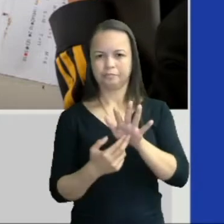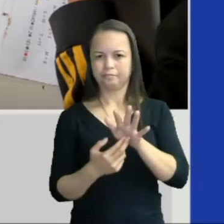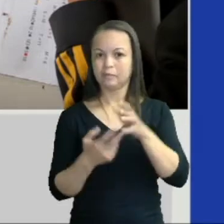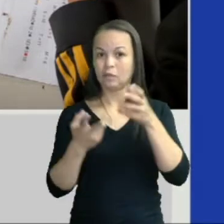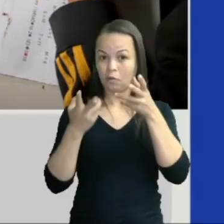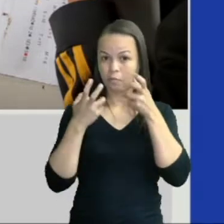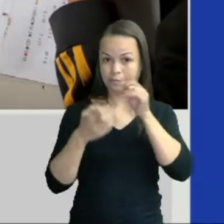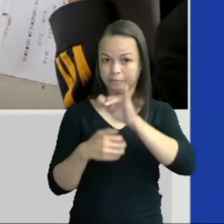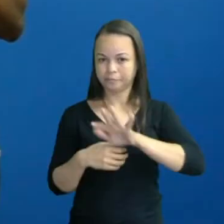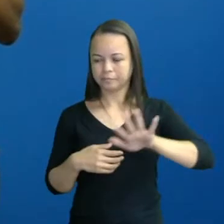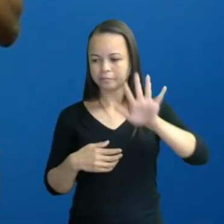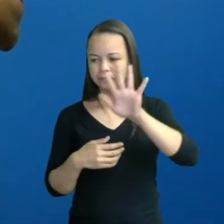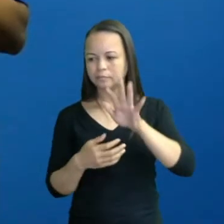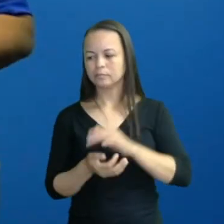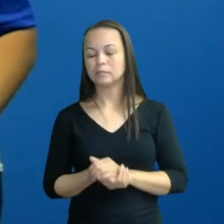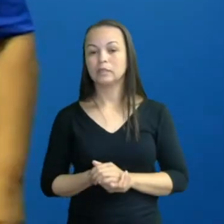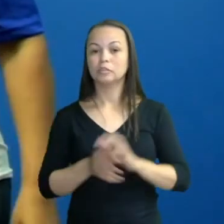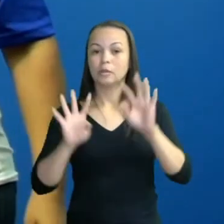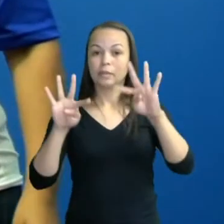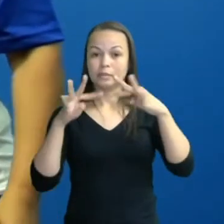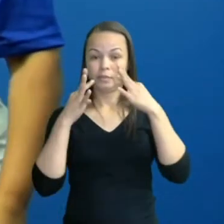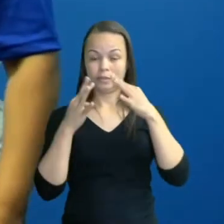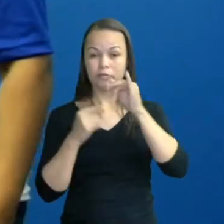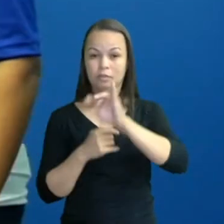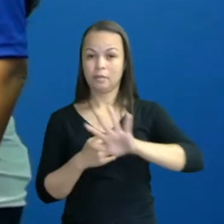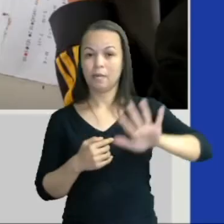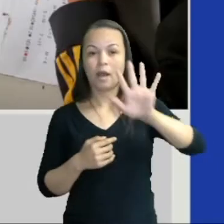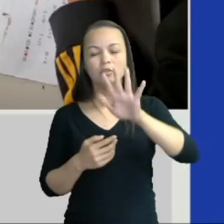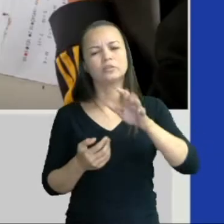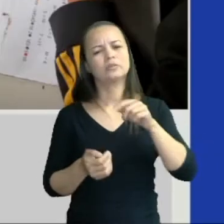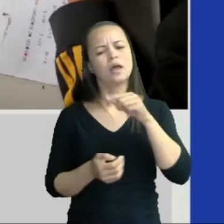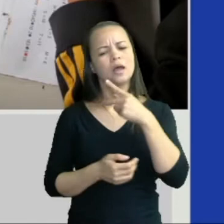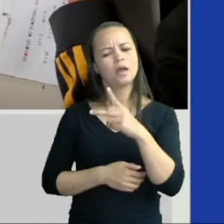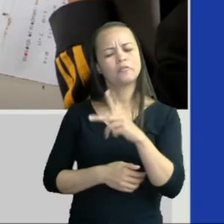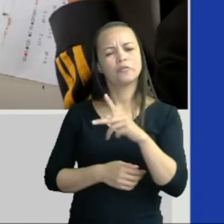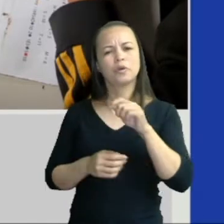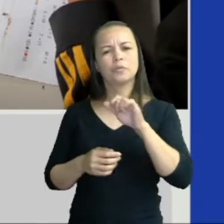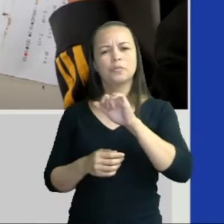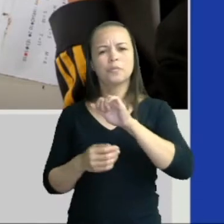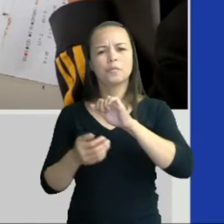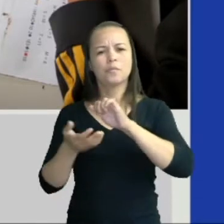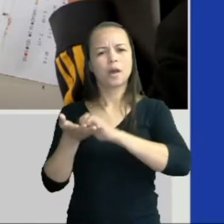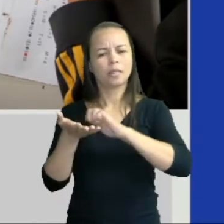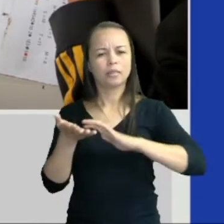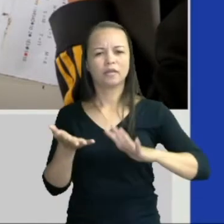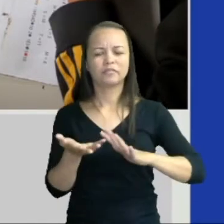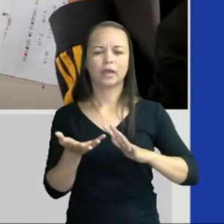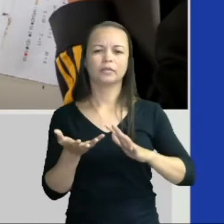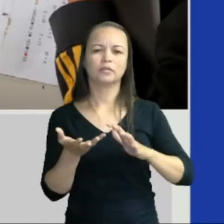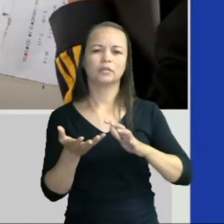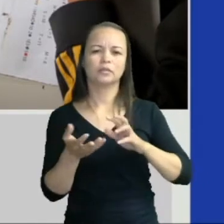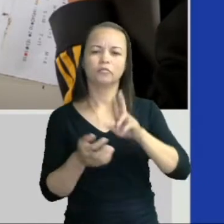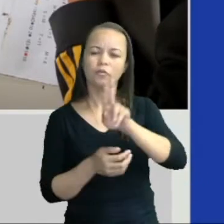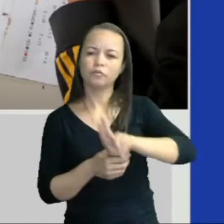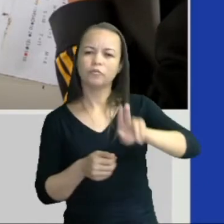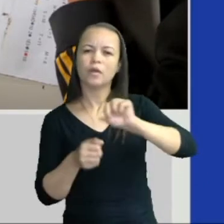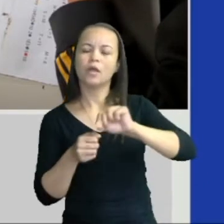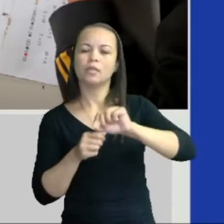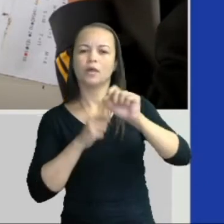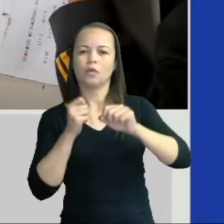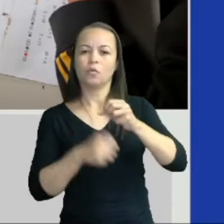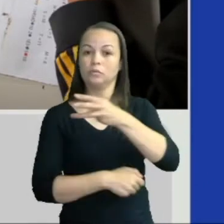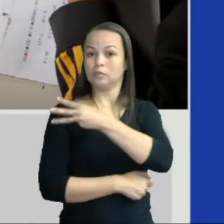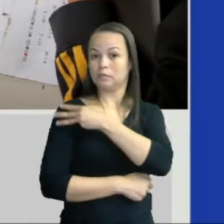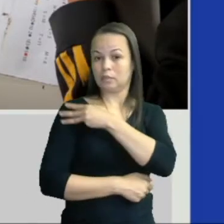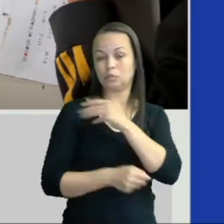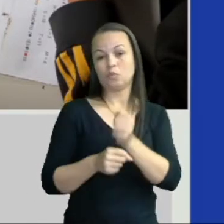só. Eu queria chamar a atenção para vocês para essa imagem. Isso aí foi uma atividade que foi realizada com a turma do terceiro ano